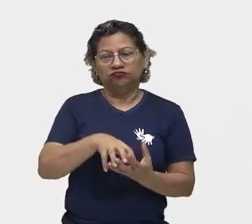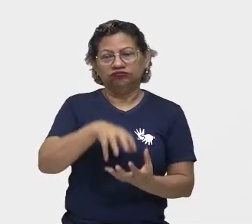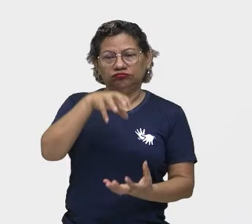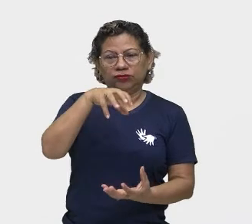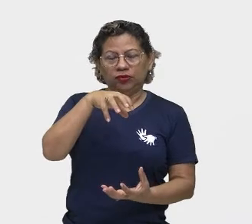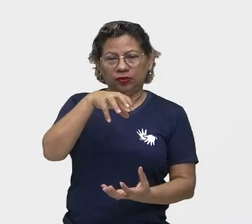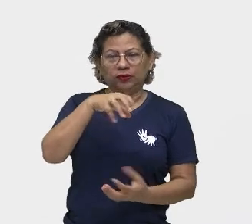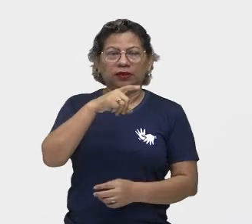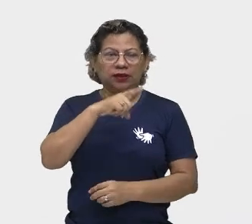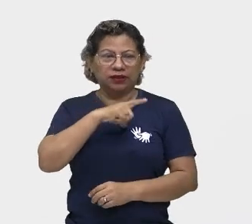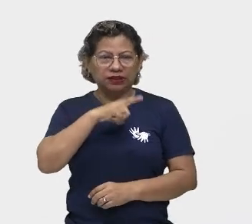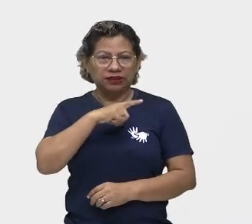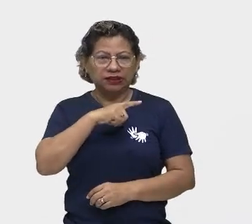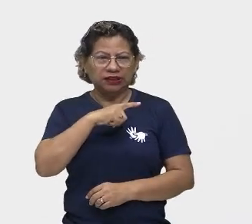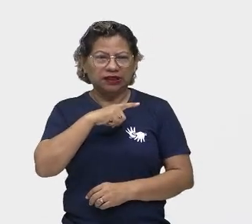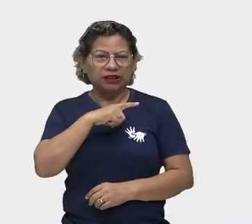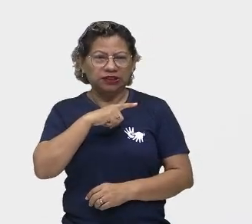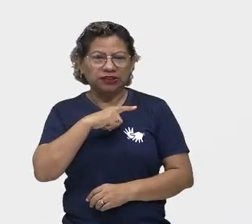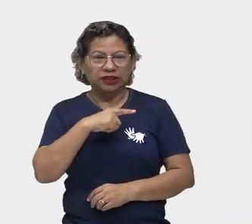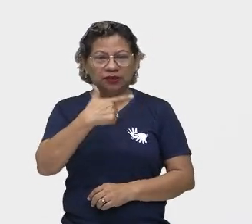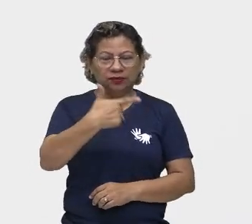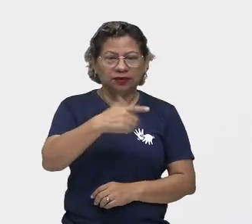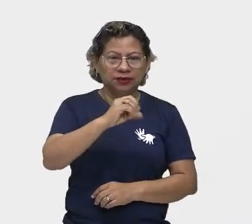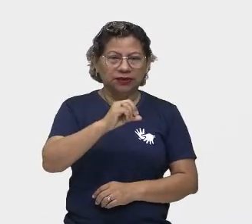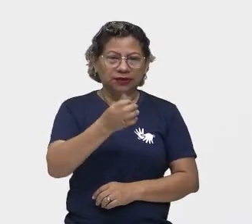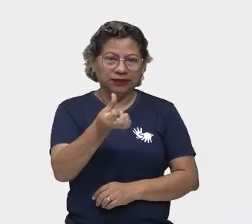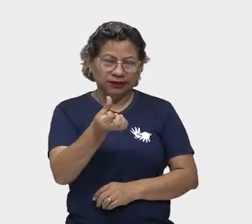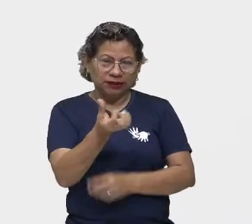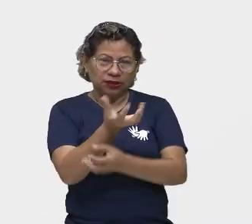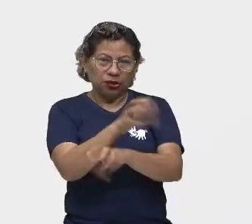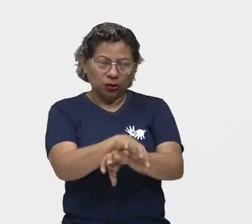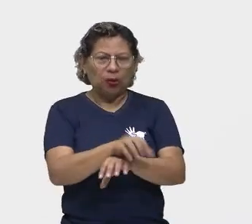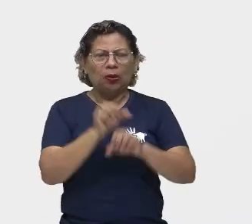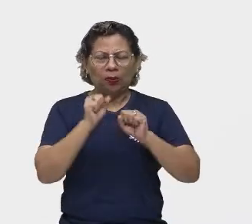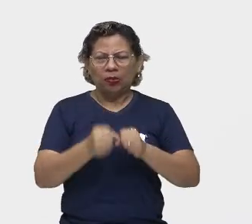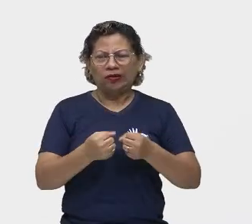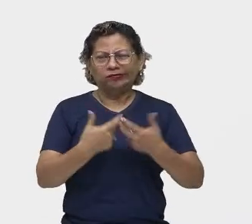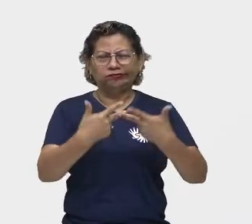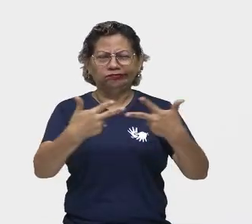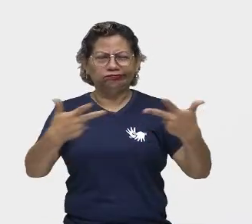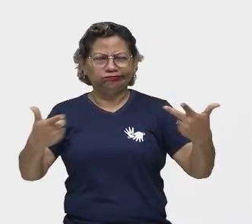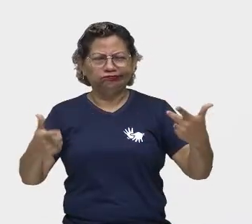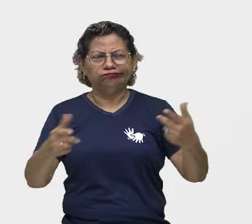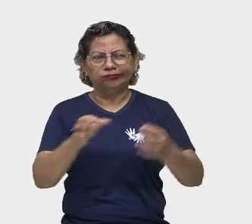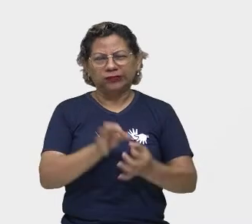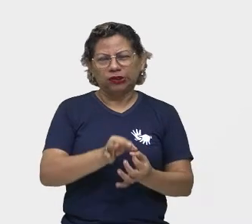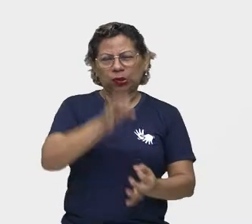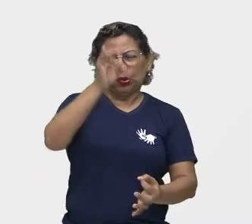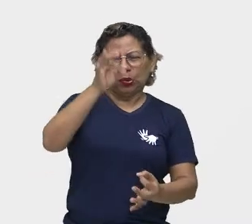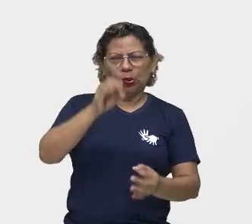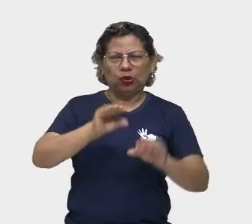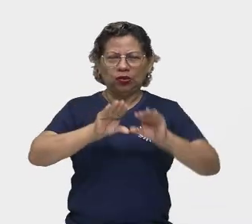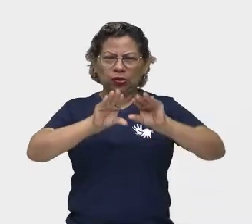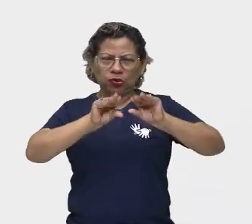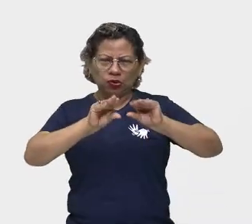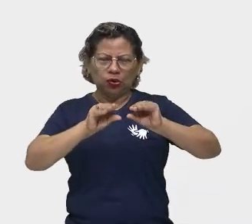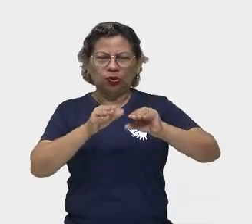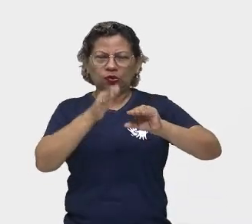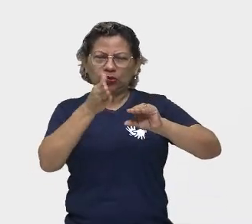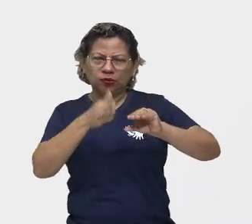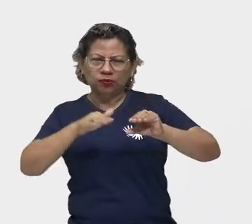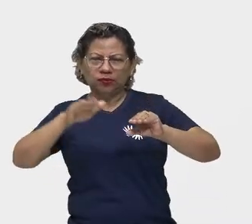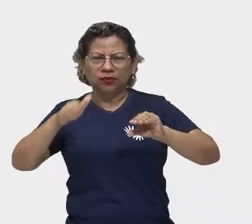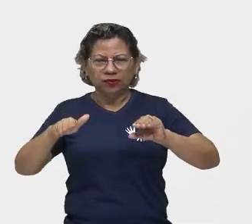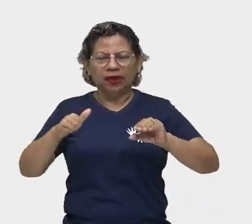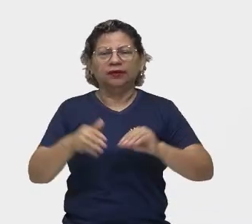temos ali um total de 206 ossos que podem ser longo e chatos curtos ou irregulares